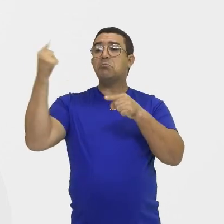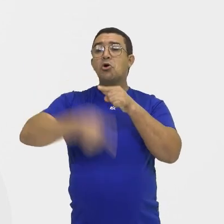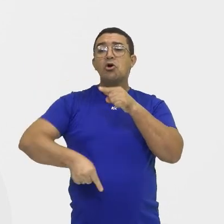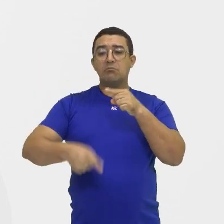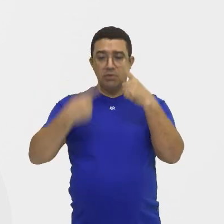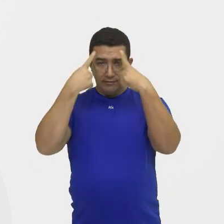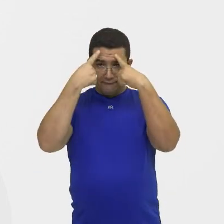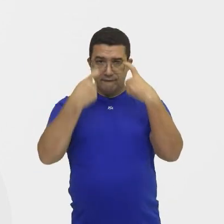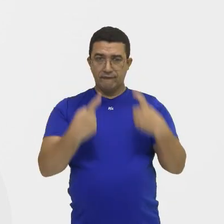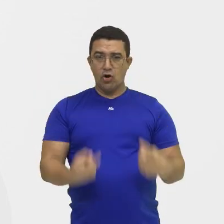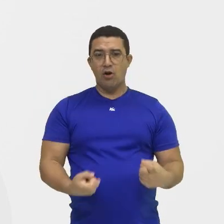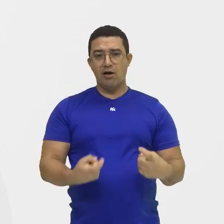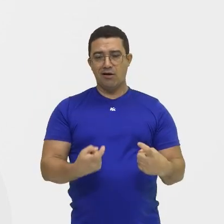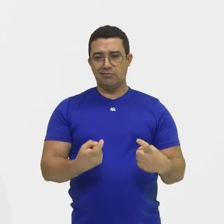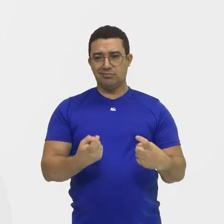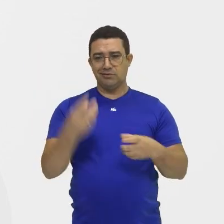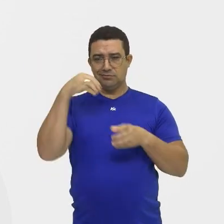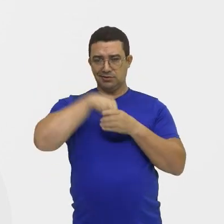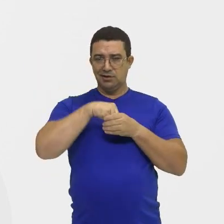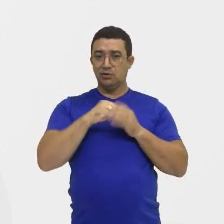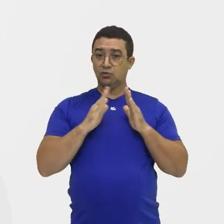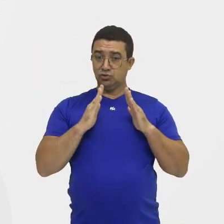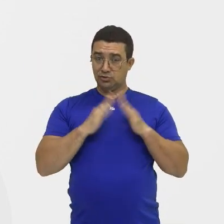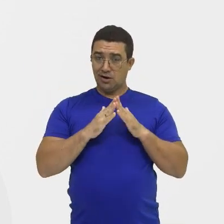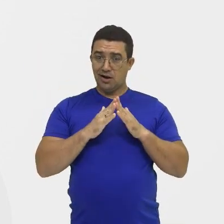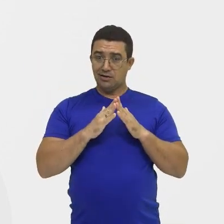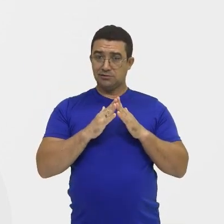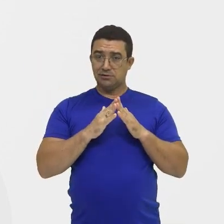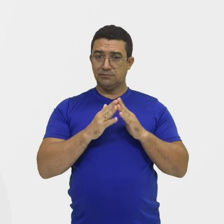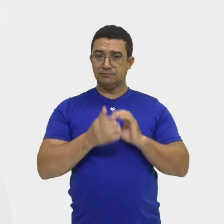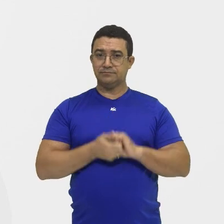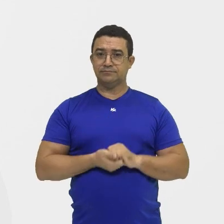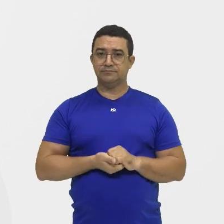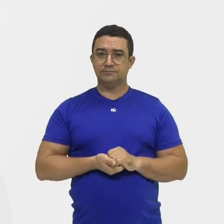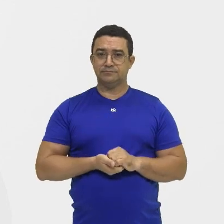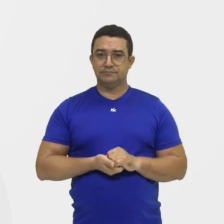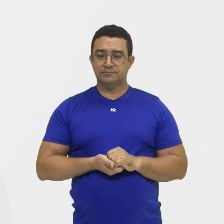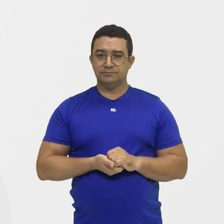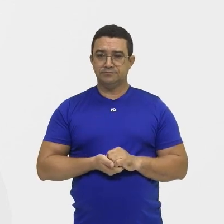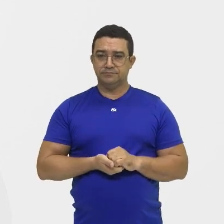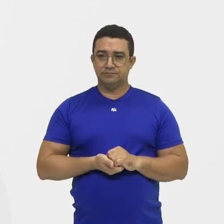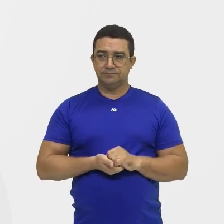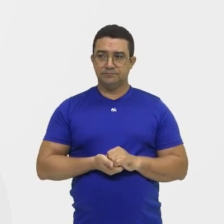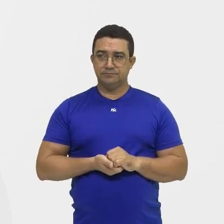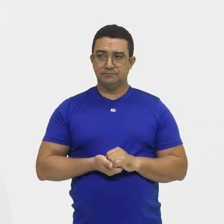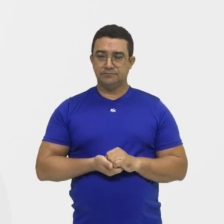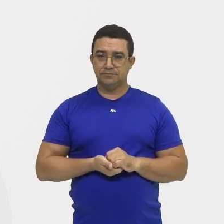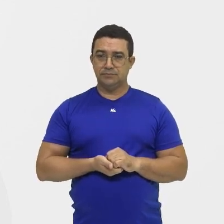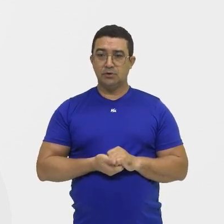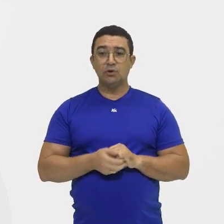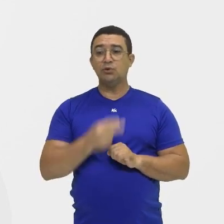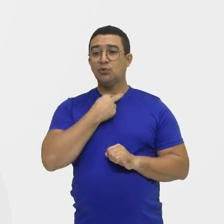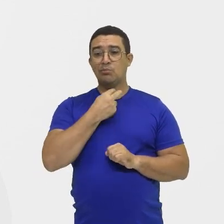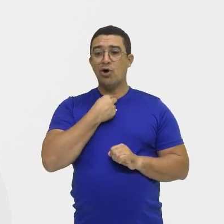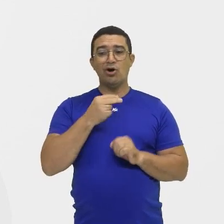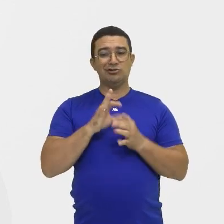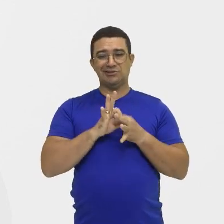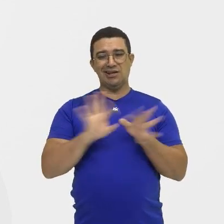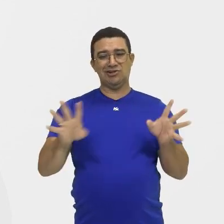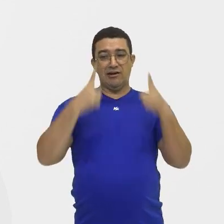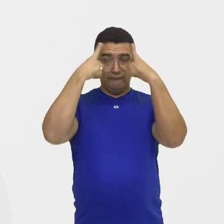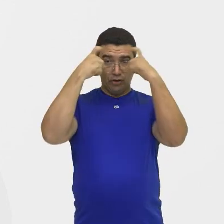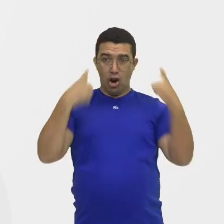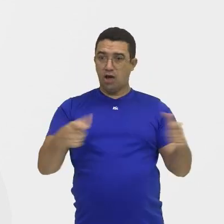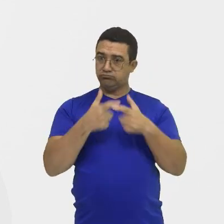maravilhoso. Coibir a violência, intimidar, né? Não deixar que a violência continue